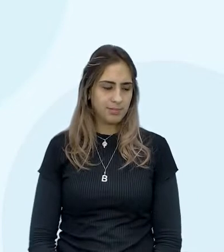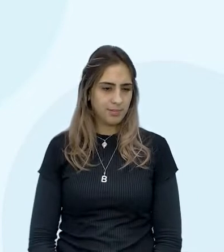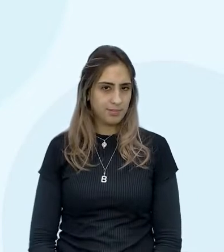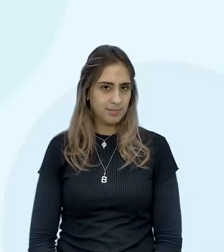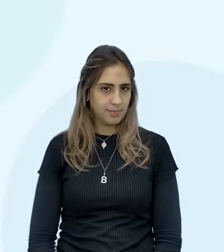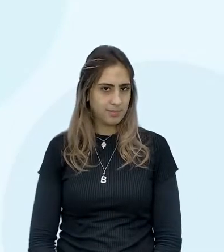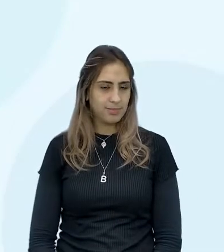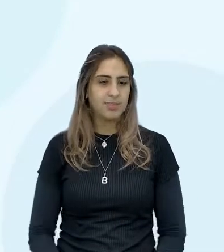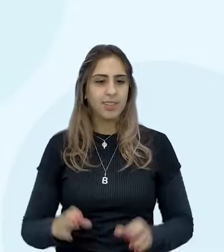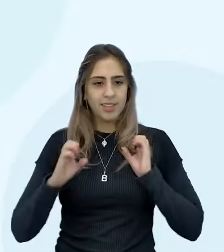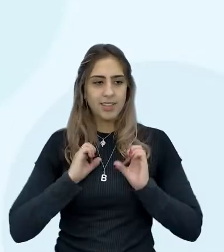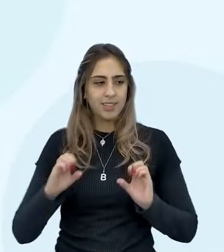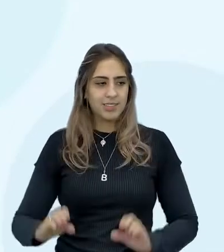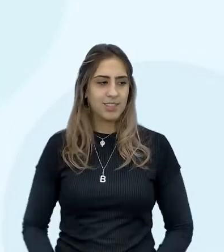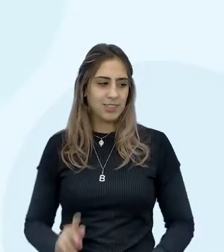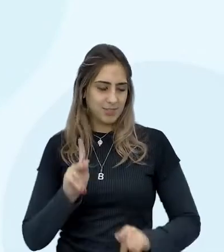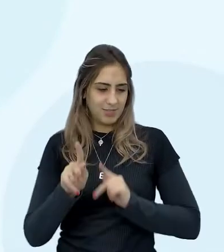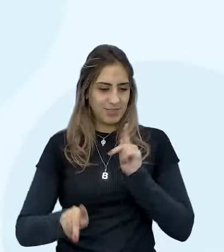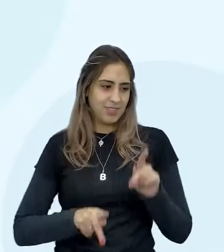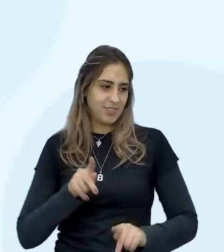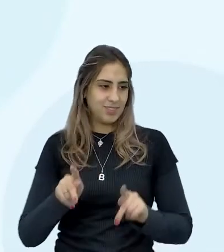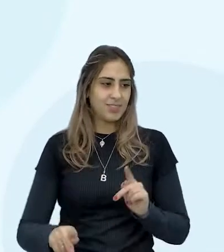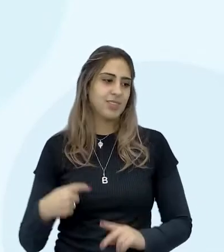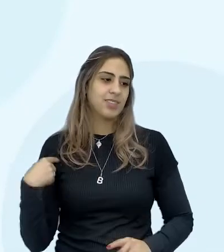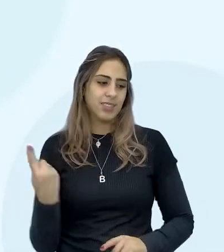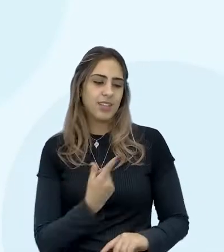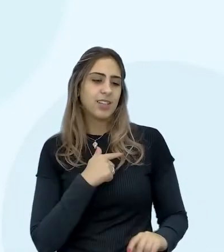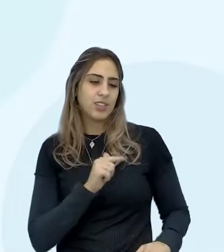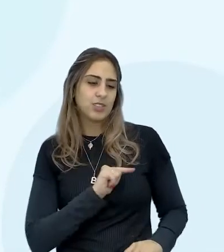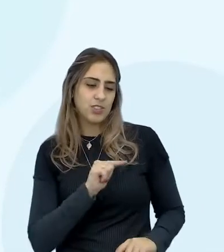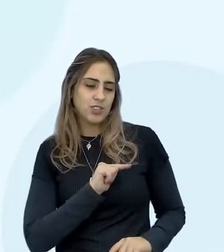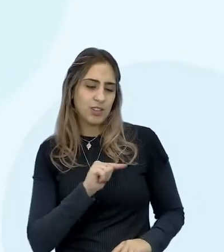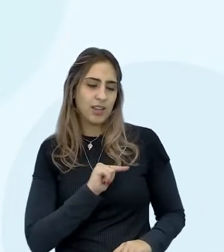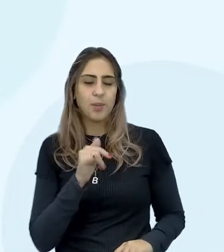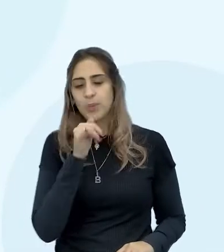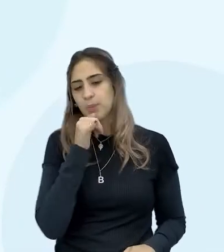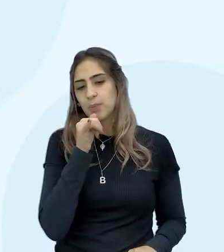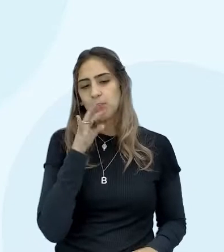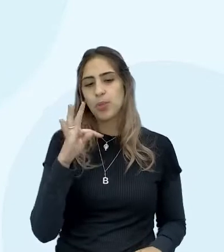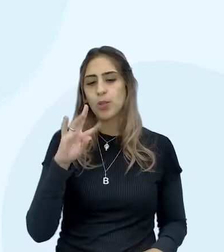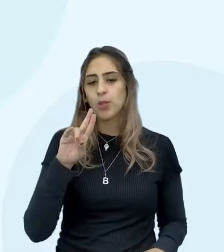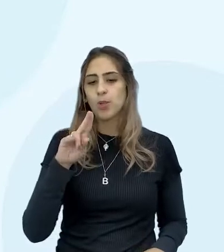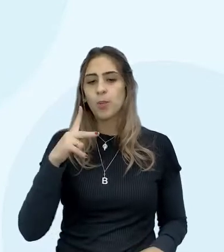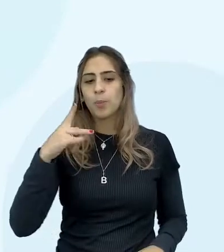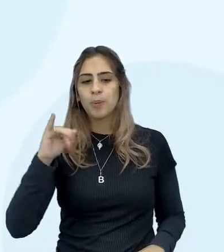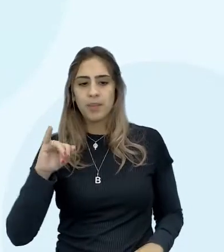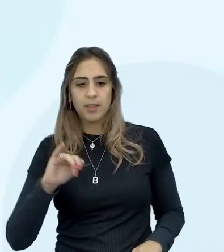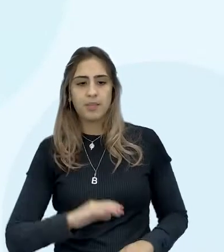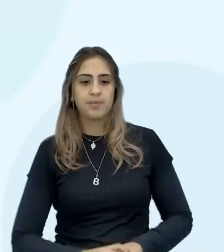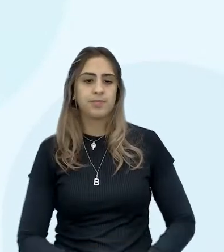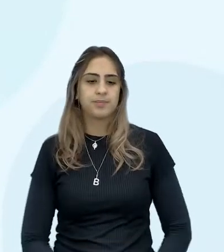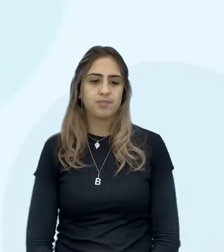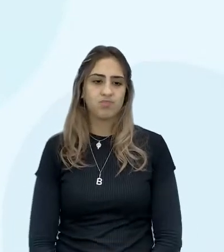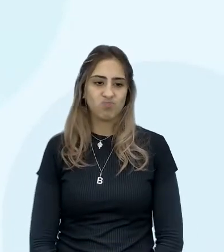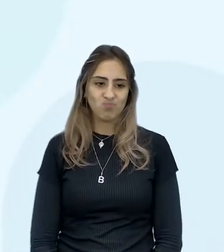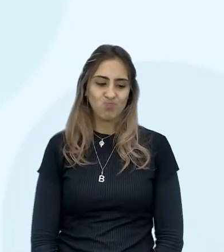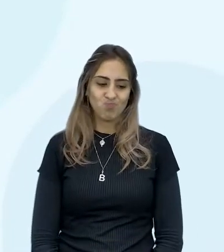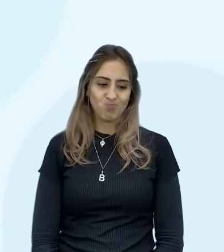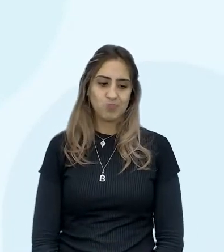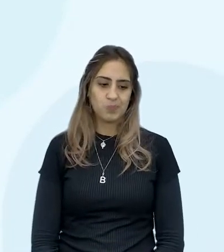linguística, etnia ou povos. Então aqui a gente tem, por exemplo, Tupi, que